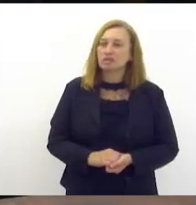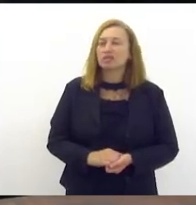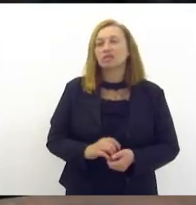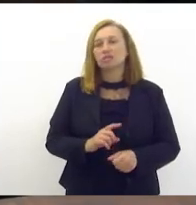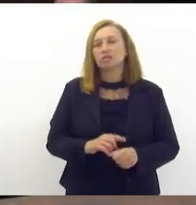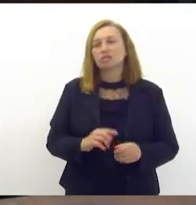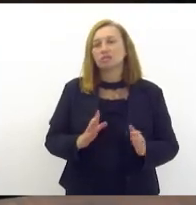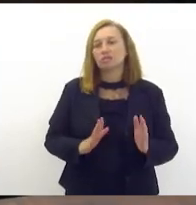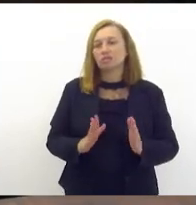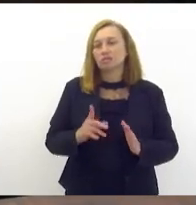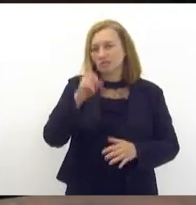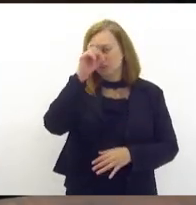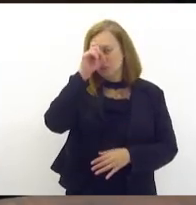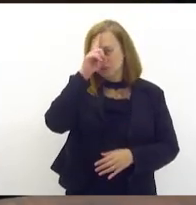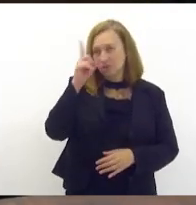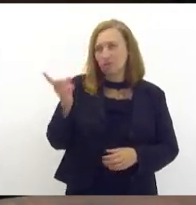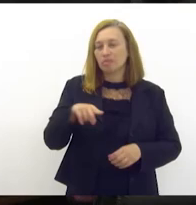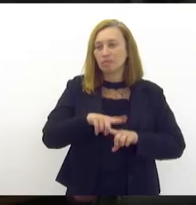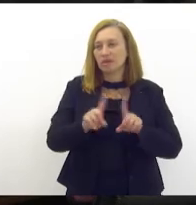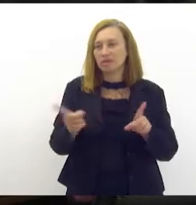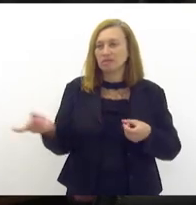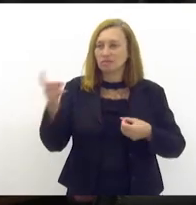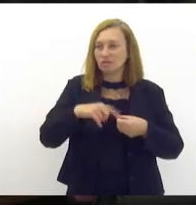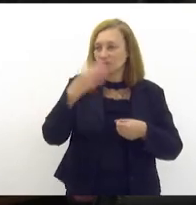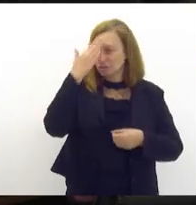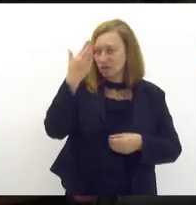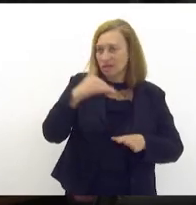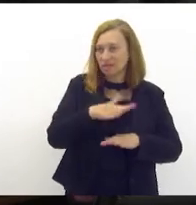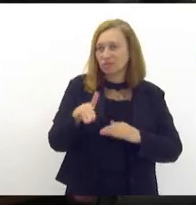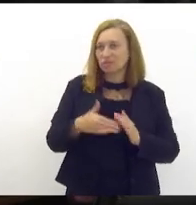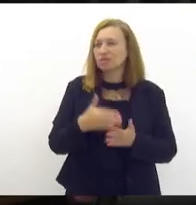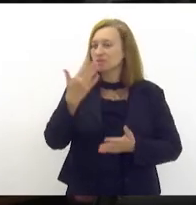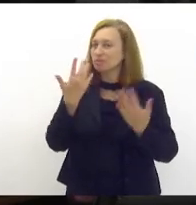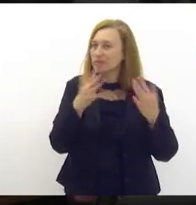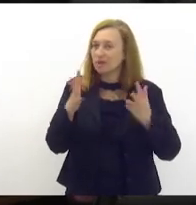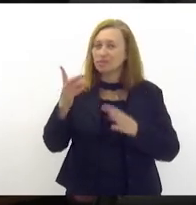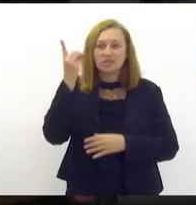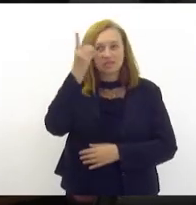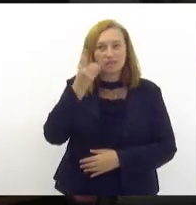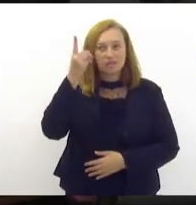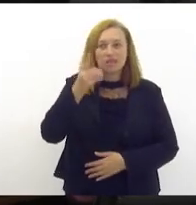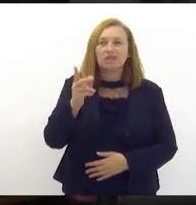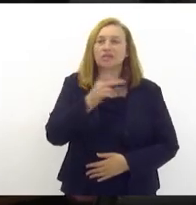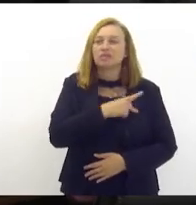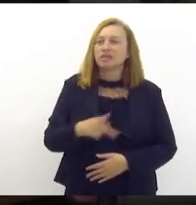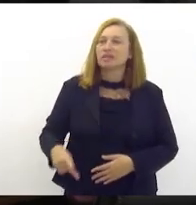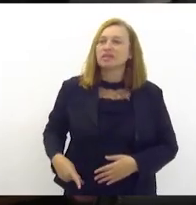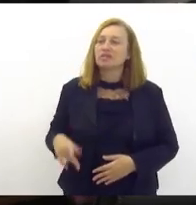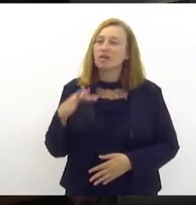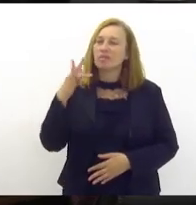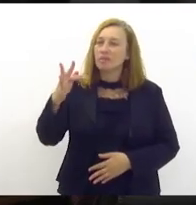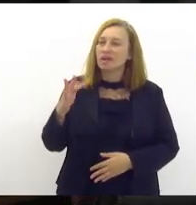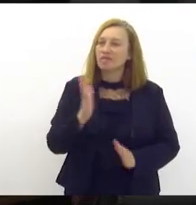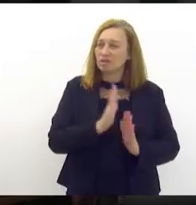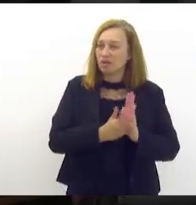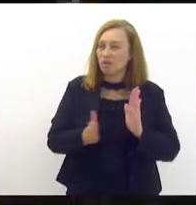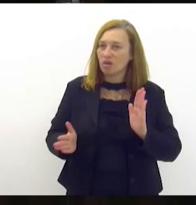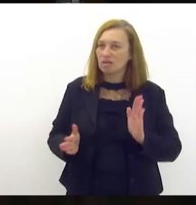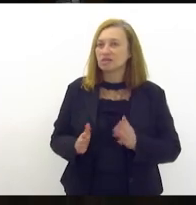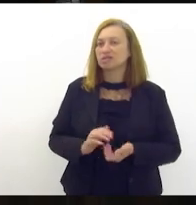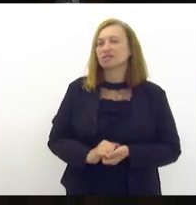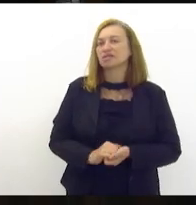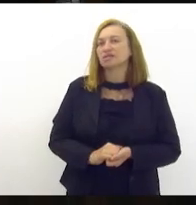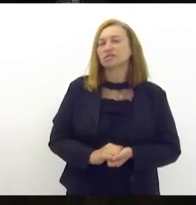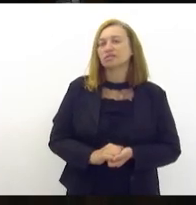internação, mas estamos de volta. Obrigado a todos. Parabéns, deputado. Presidente, uma breve questão de ordem. Questão de